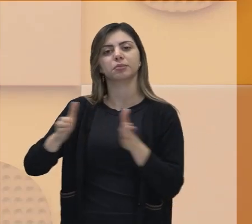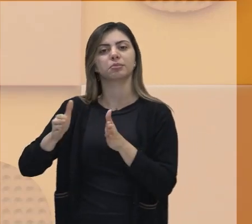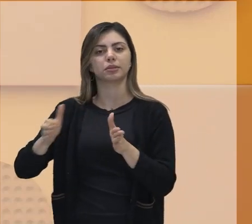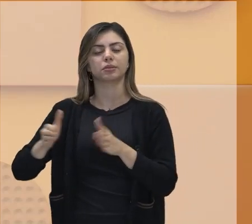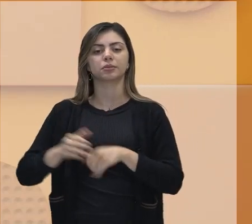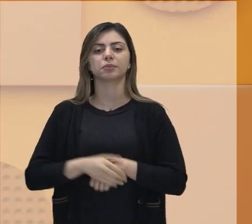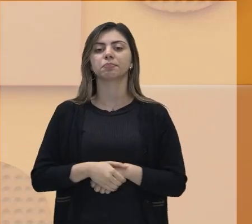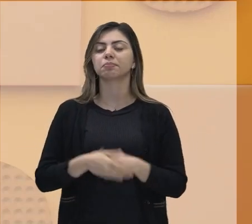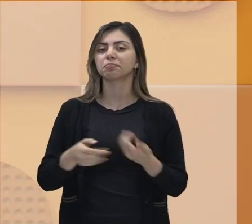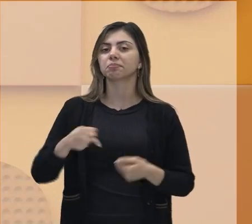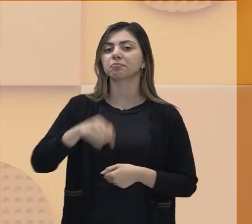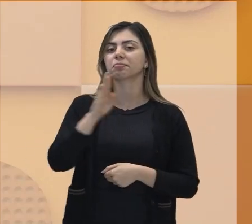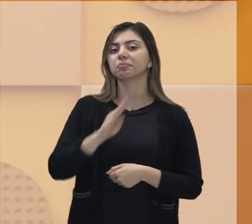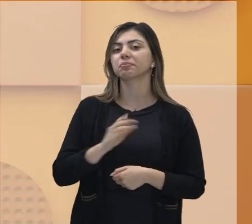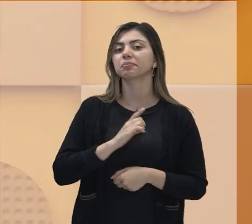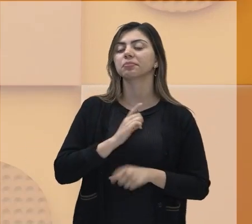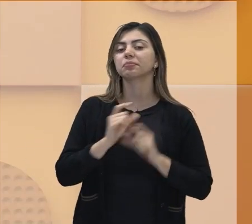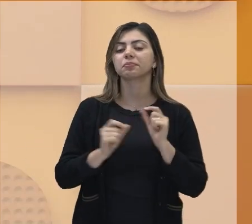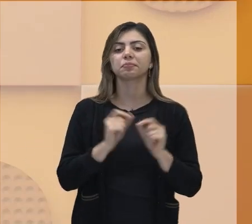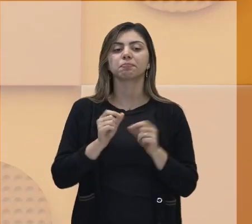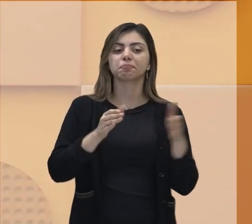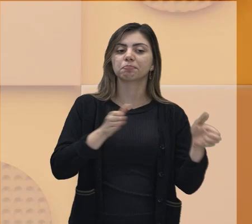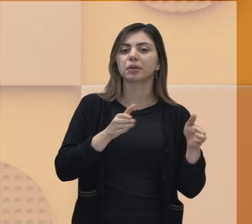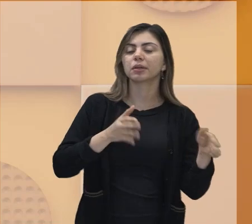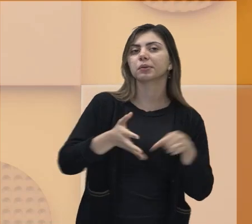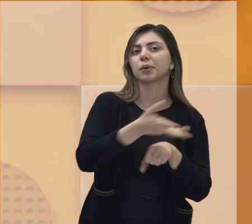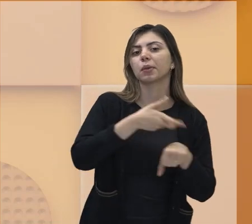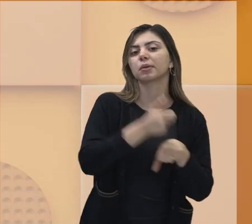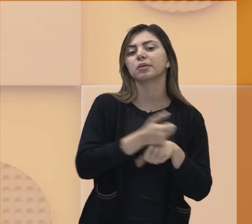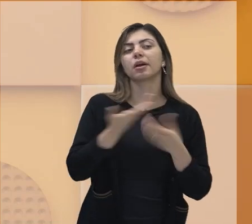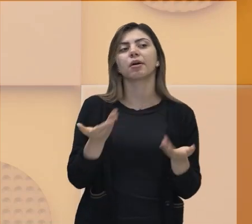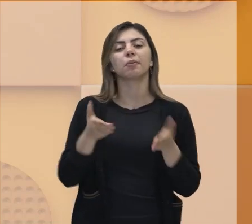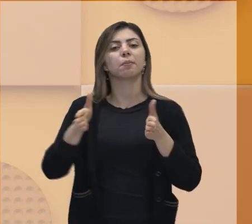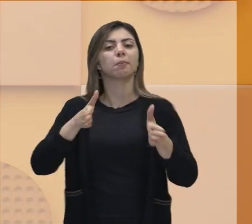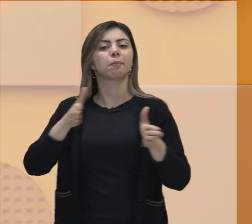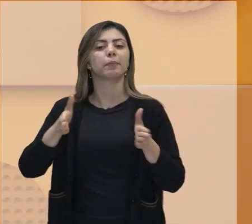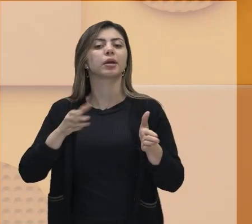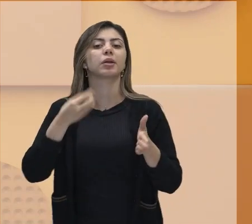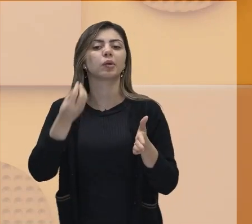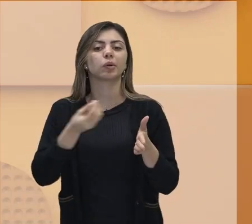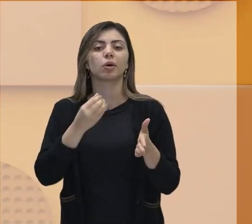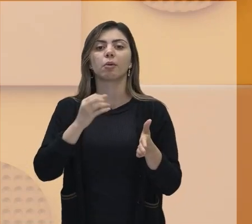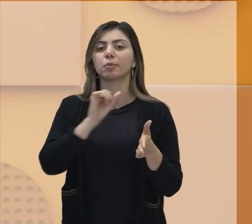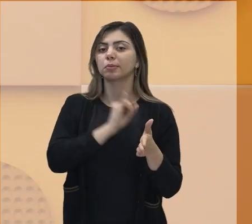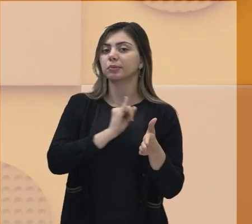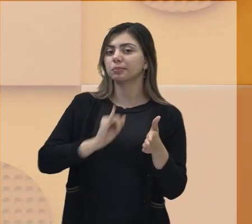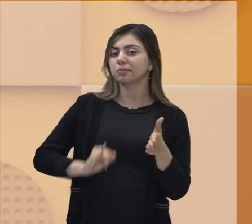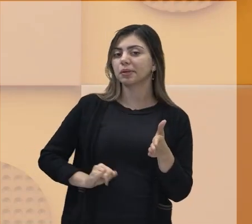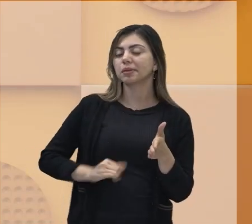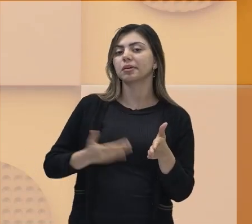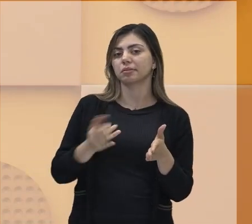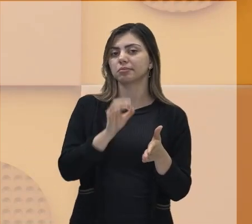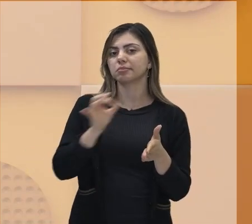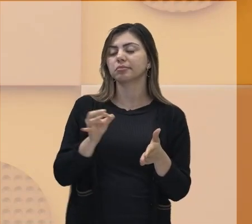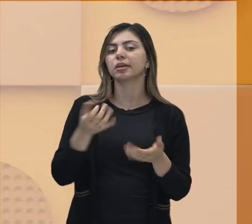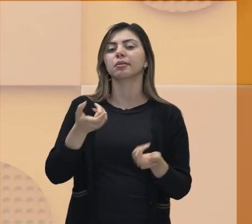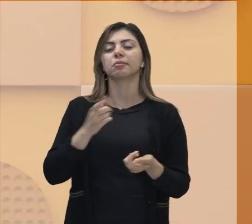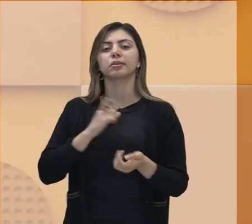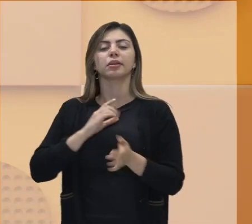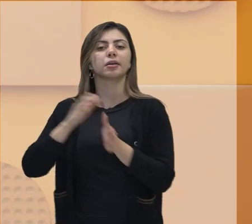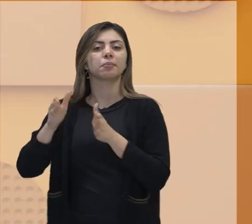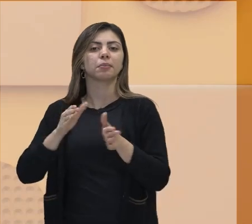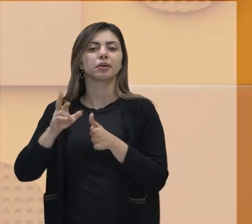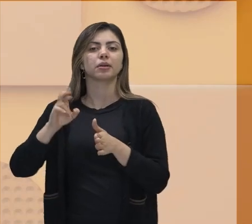do Brasil, nós temos, né, o período colonial, o período imperial, né, o período republicano,